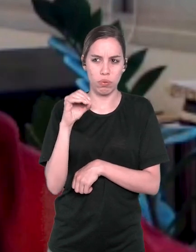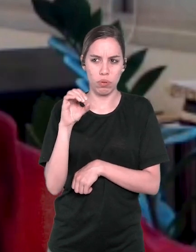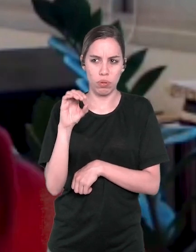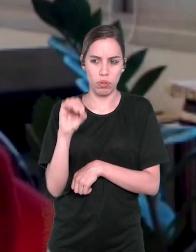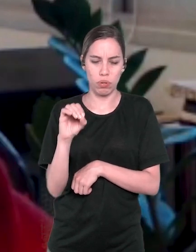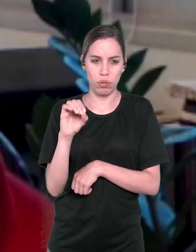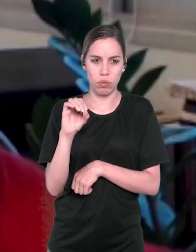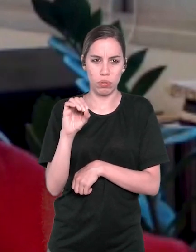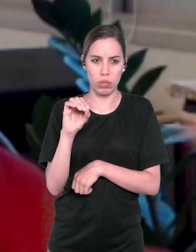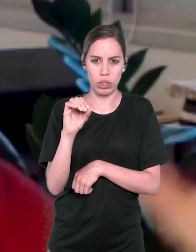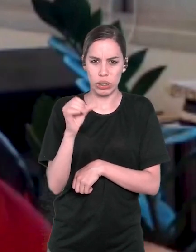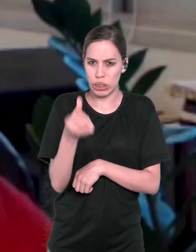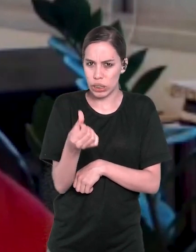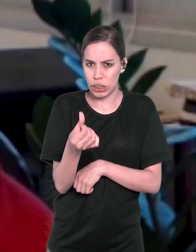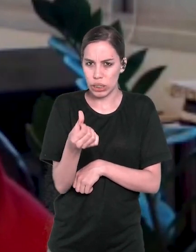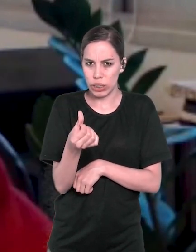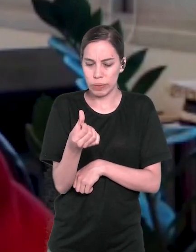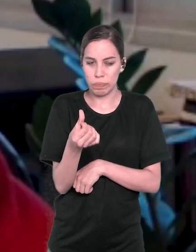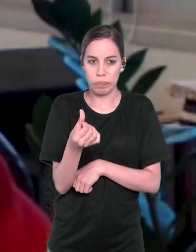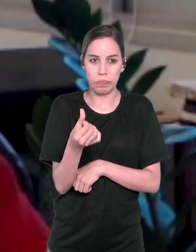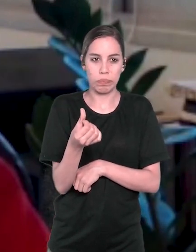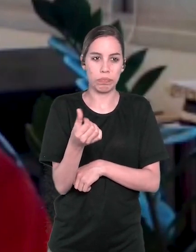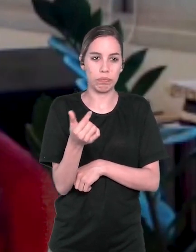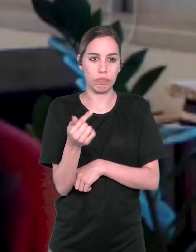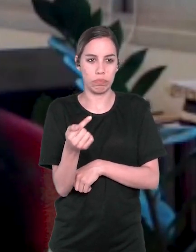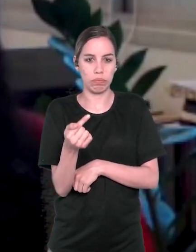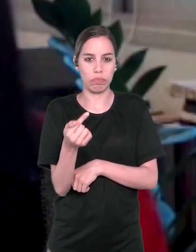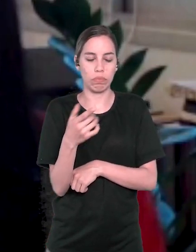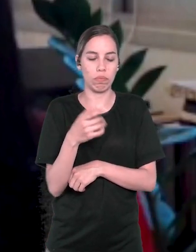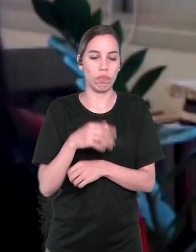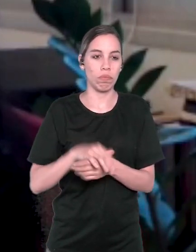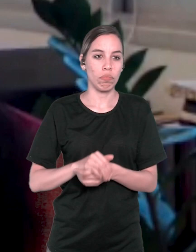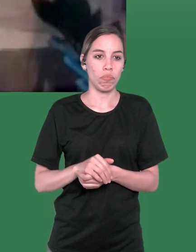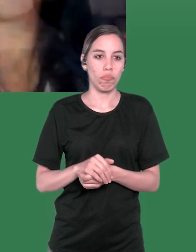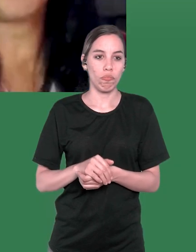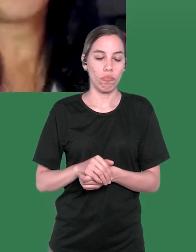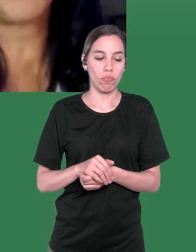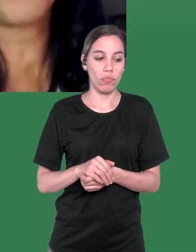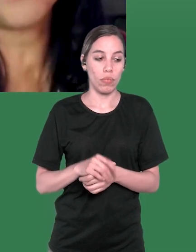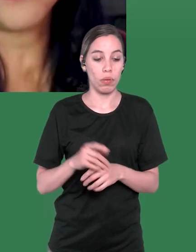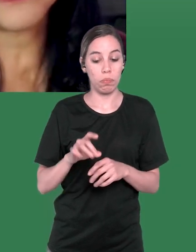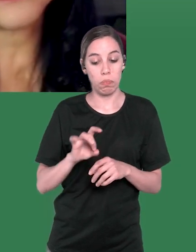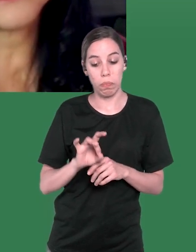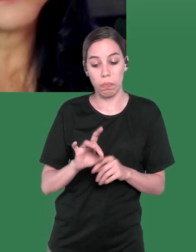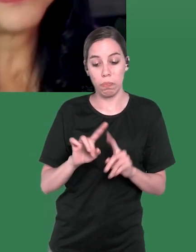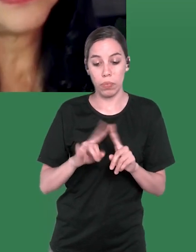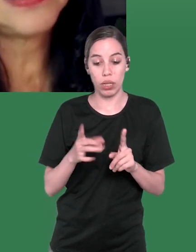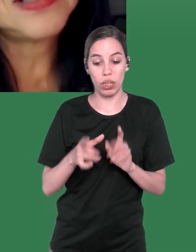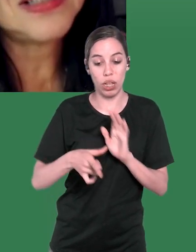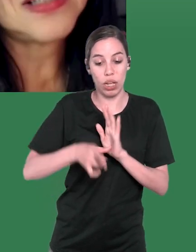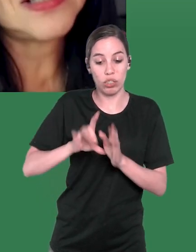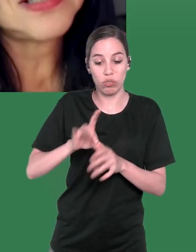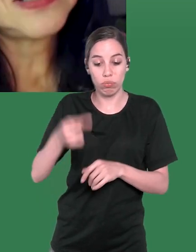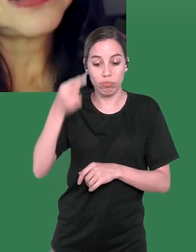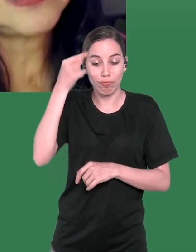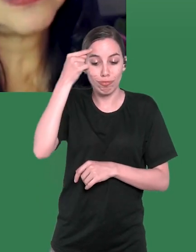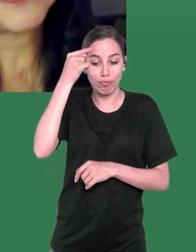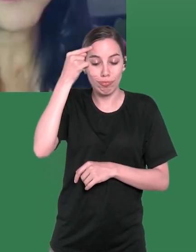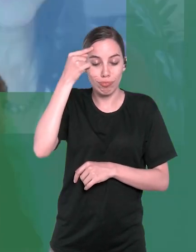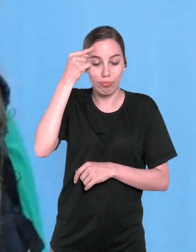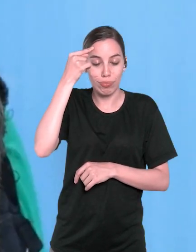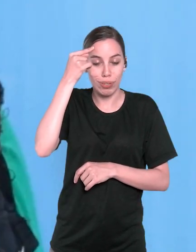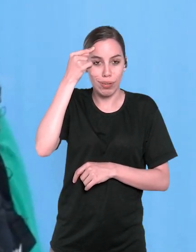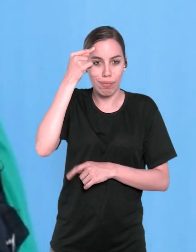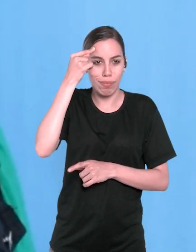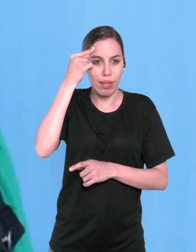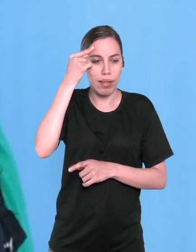estava mais no plano das memórias uhum. afetivas. E o que fez você, te deu esse